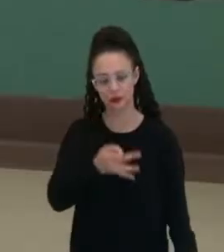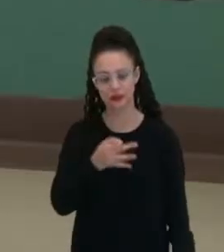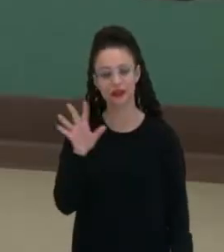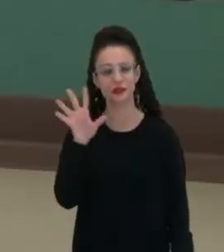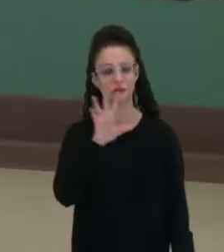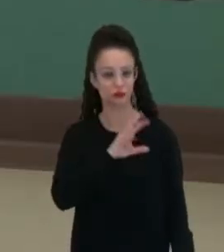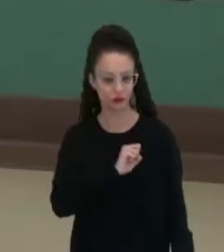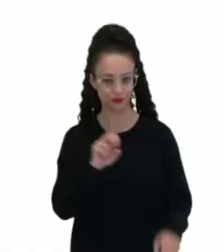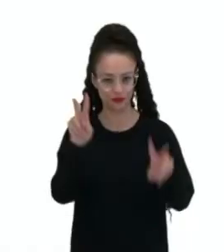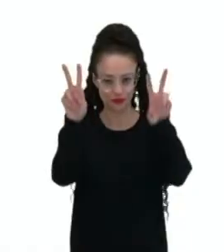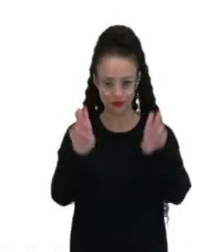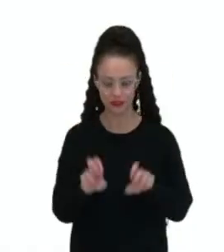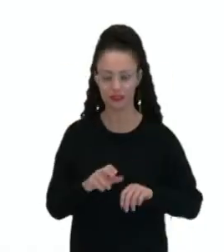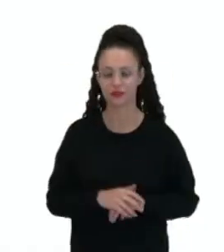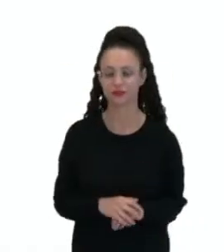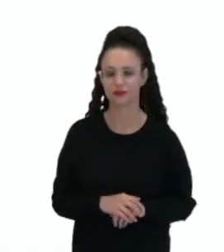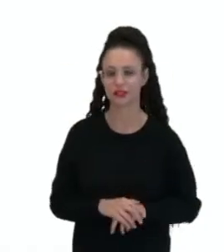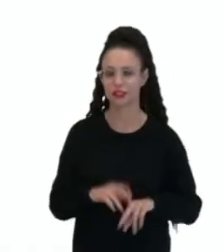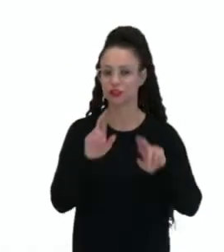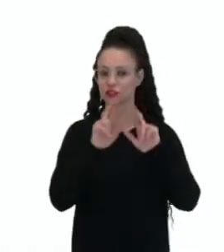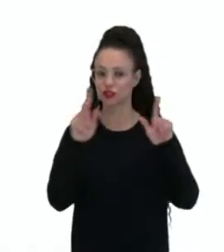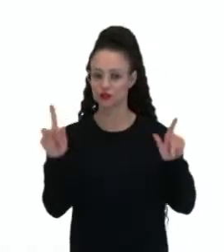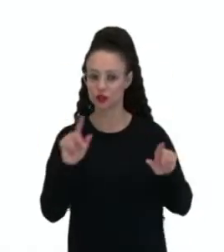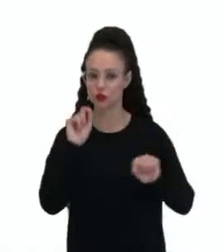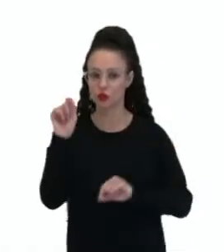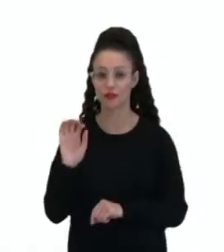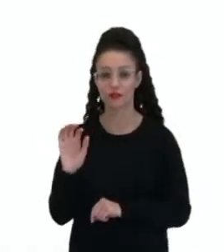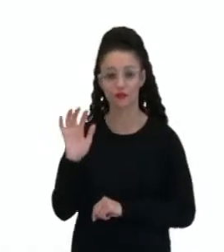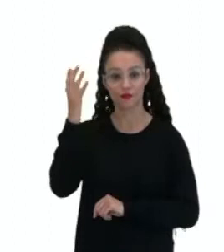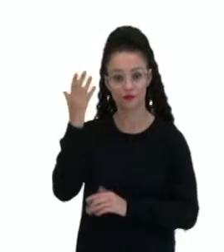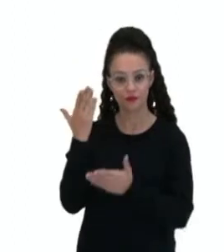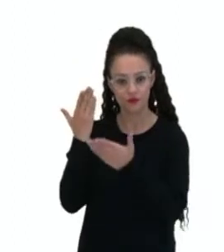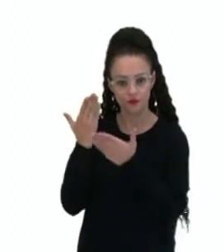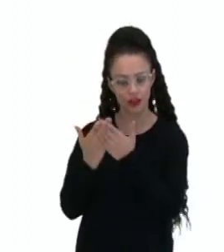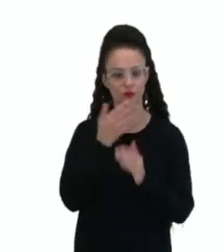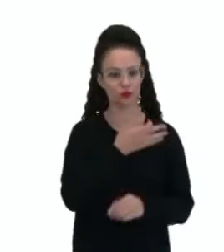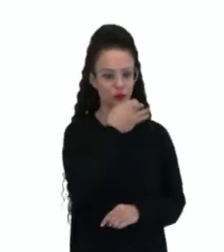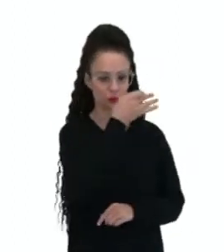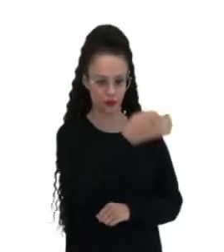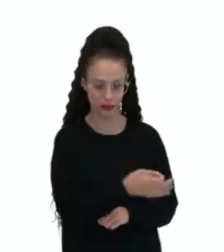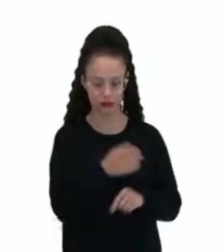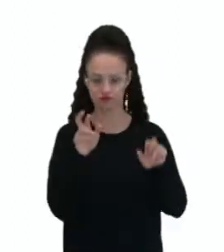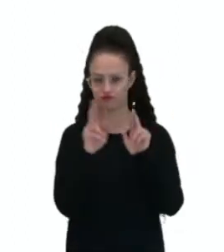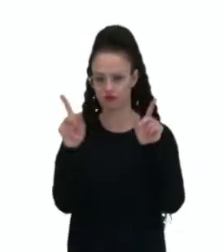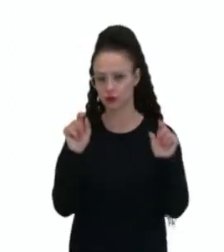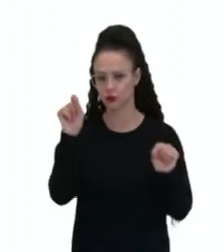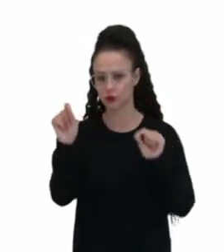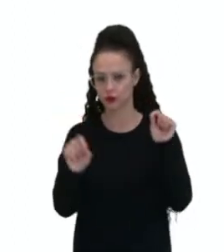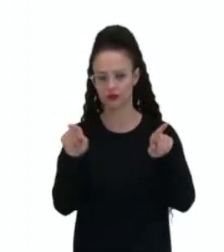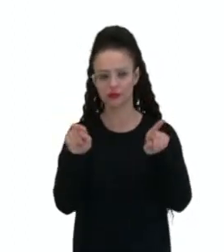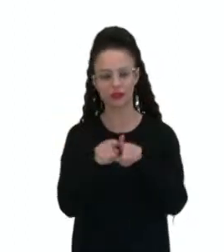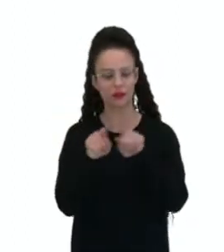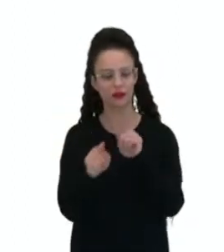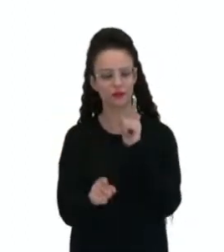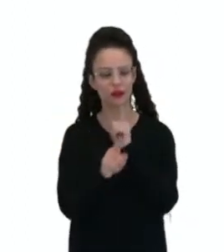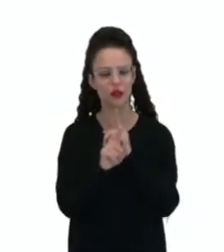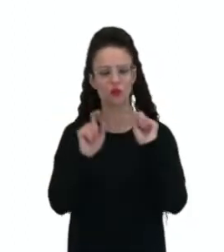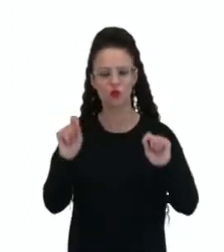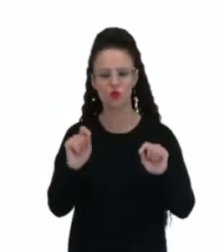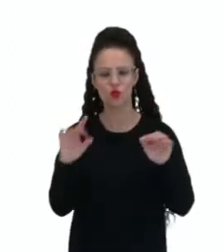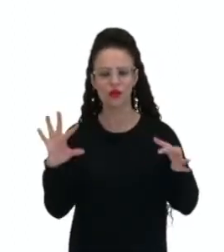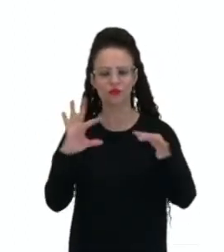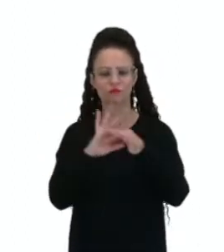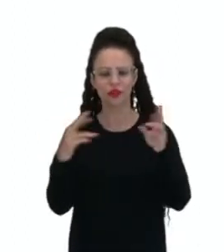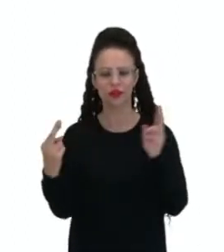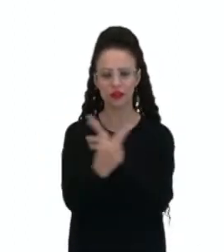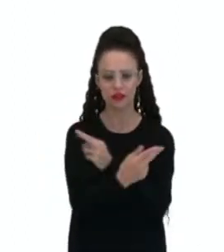amor. Distinguir um fato da opinião relativa a esse fato e identificar a intertextualidade.